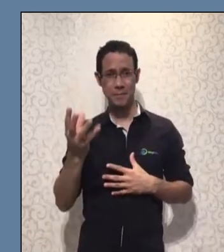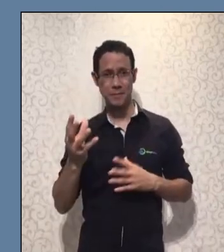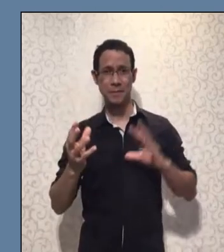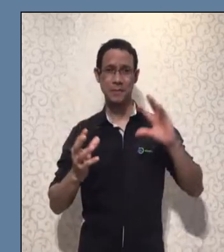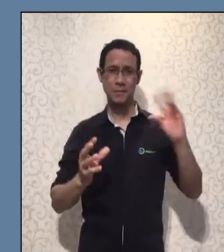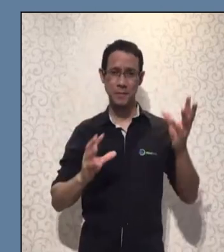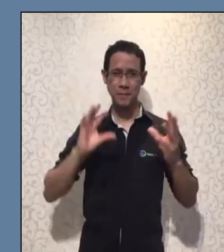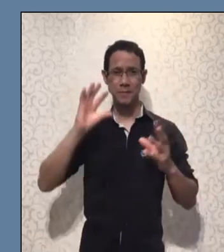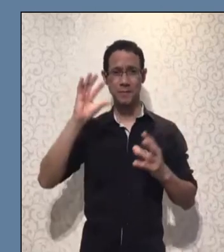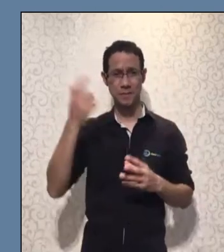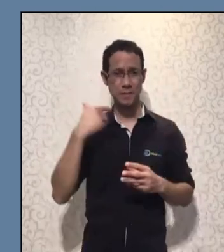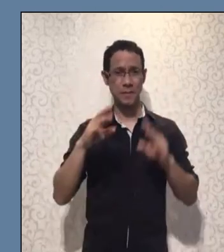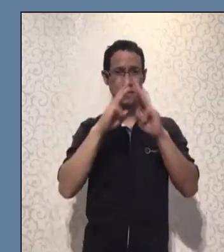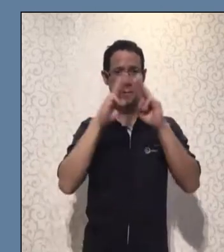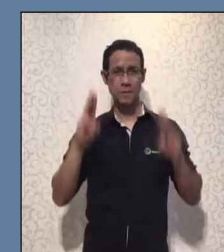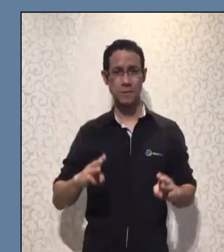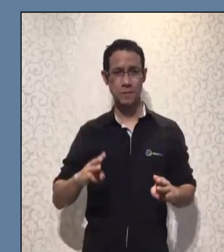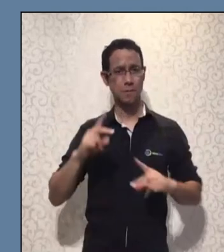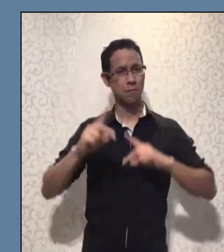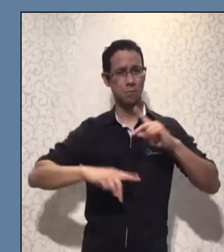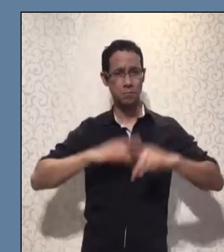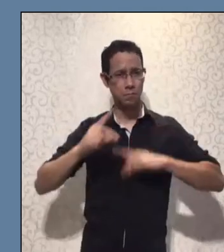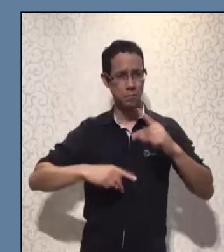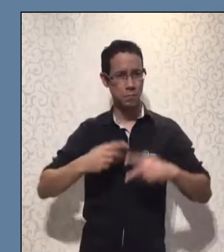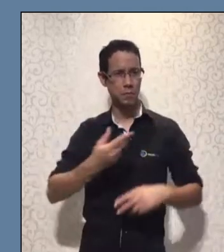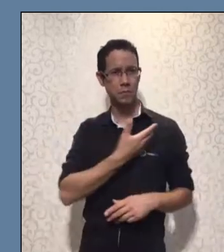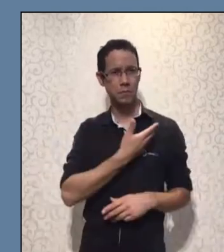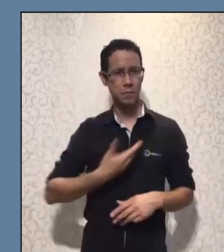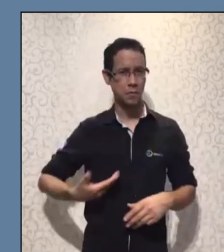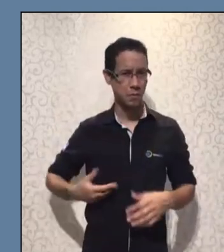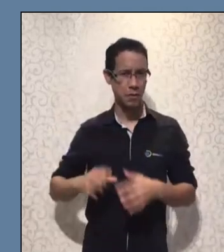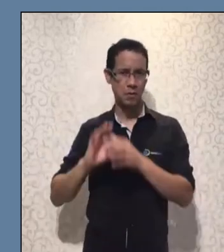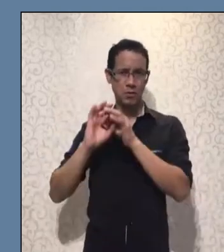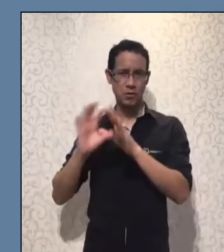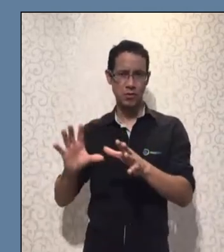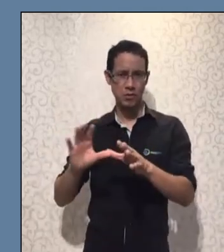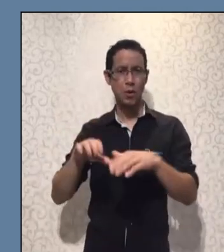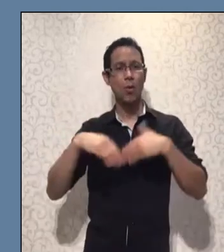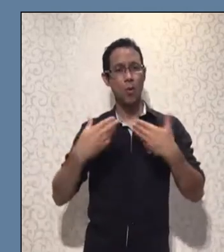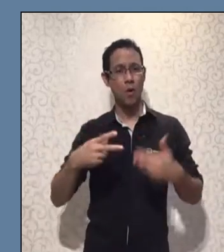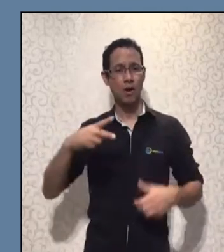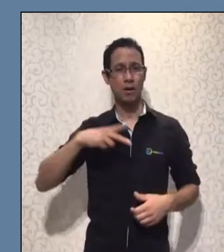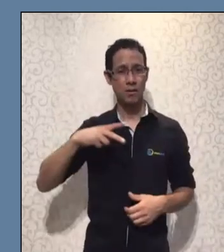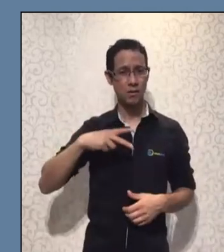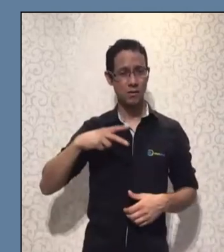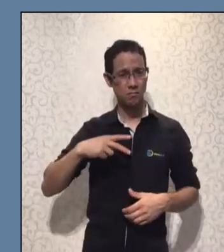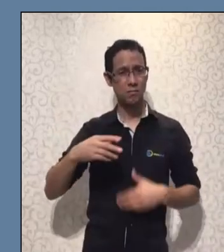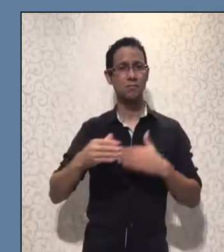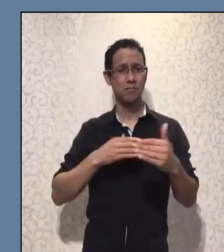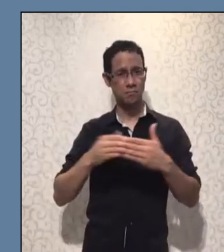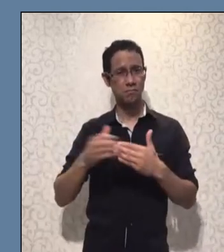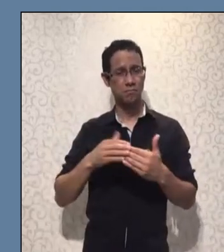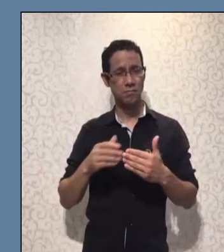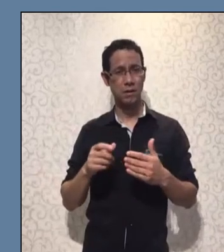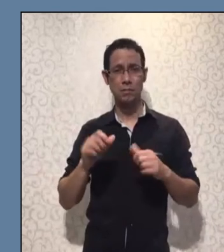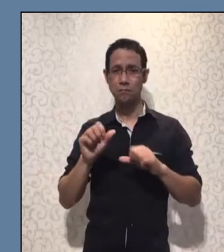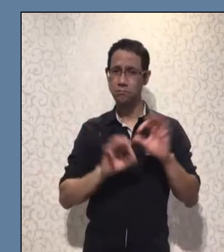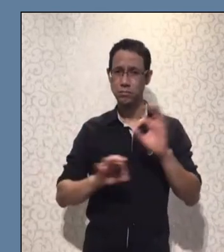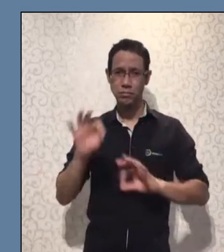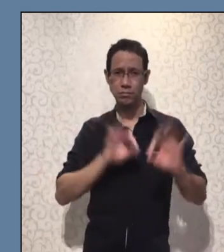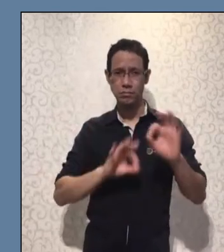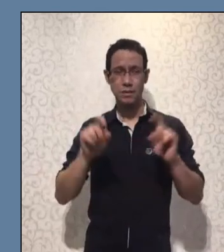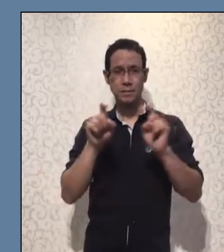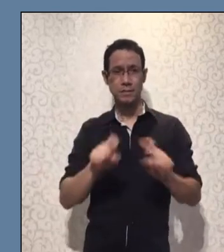museus públicos ou museus privados e tal, de digitalizar os seus acervos e deixar os seus acervos